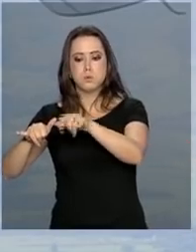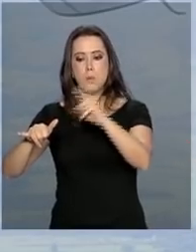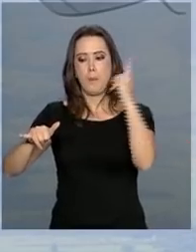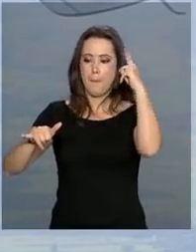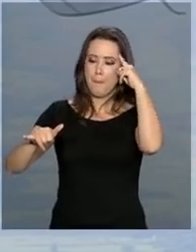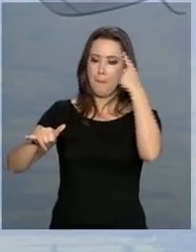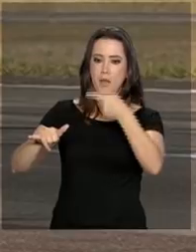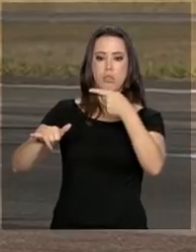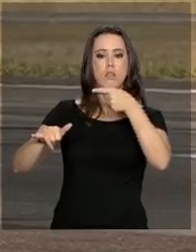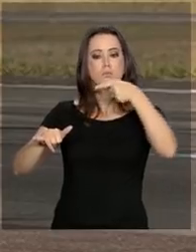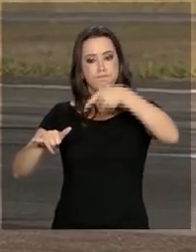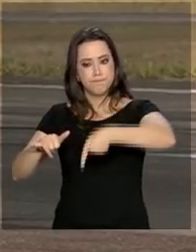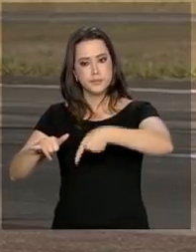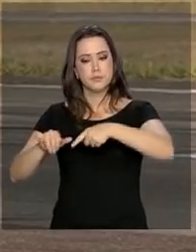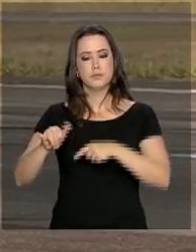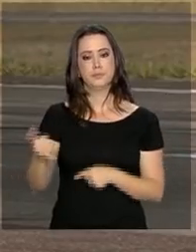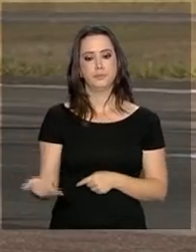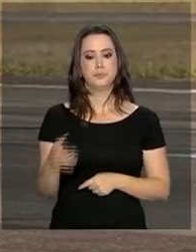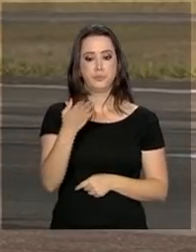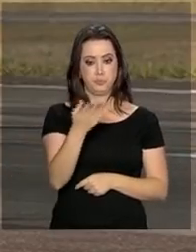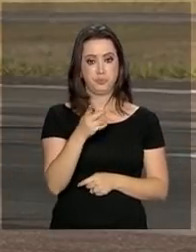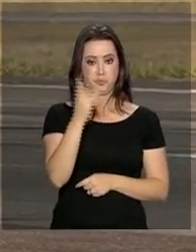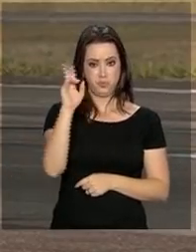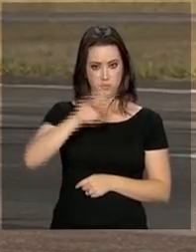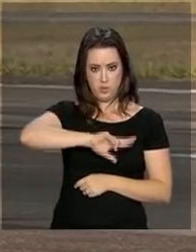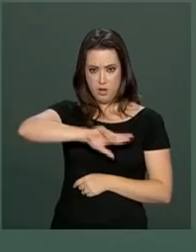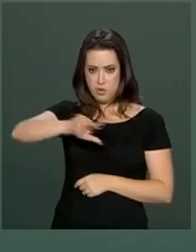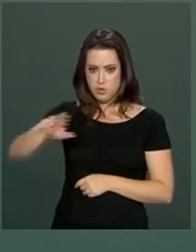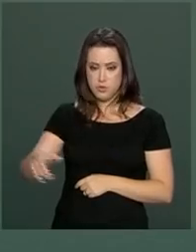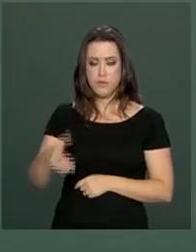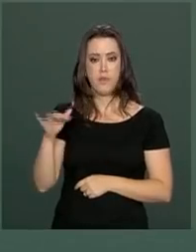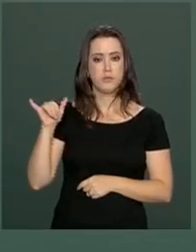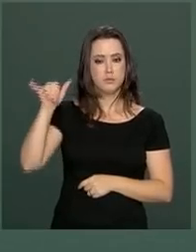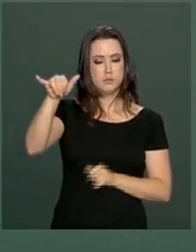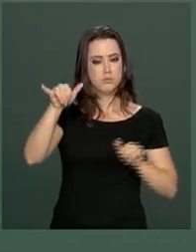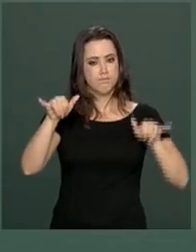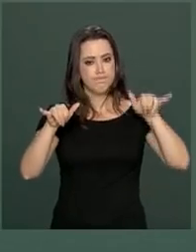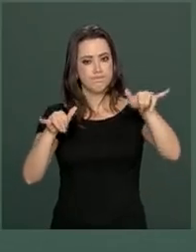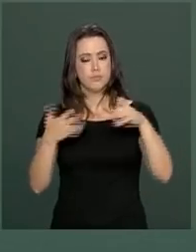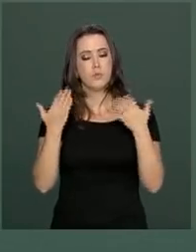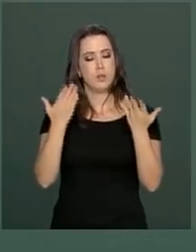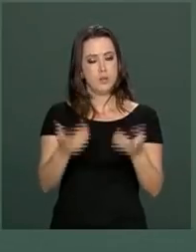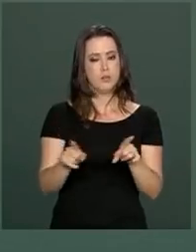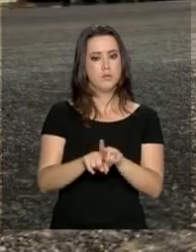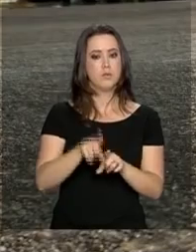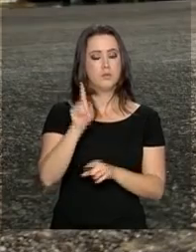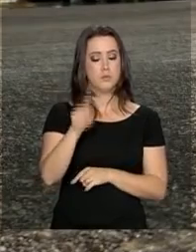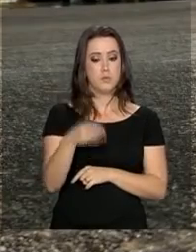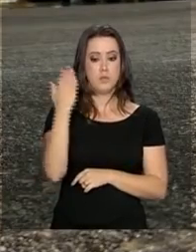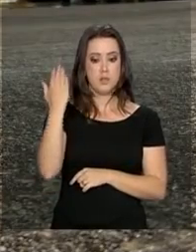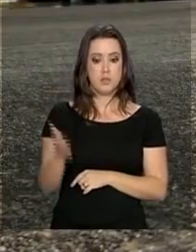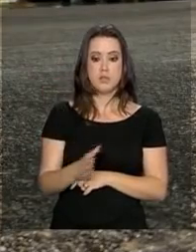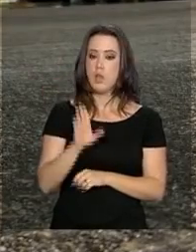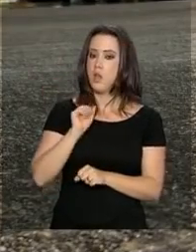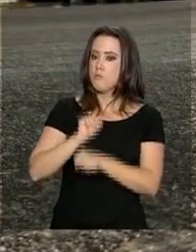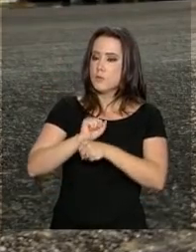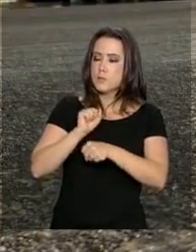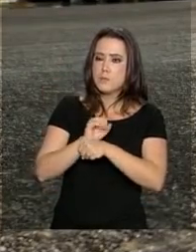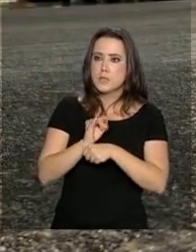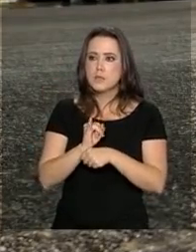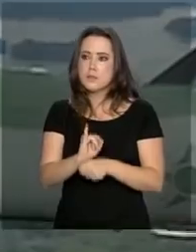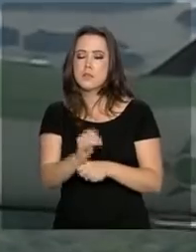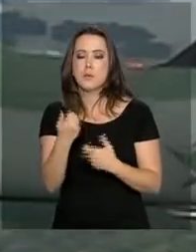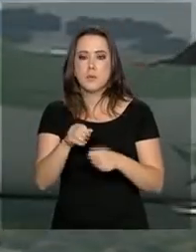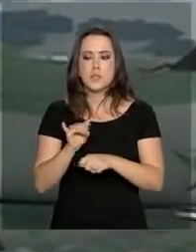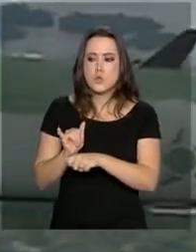36 r que 900 hermes e os e 98 caravan estarão prontas para serem